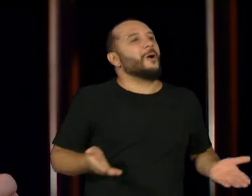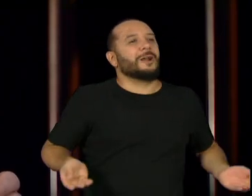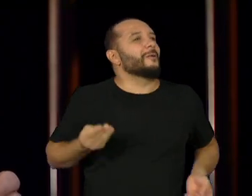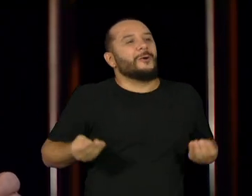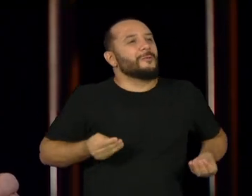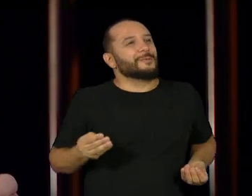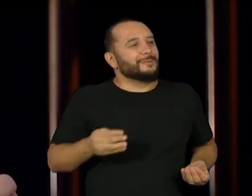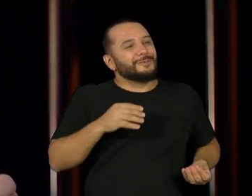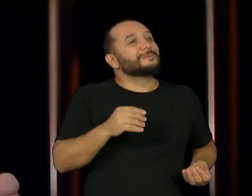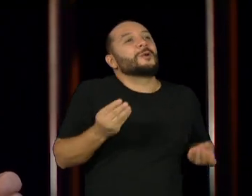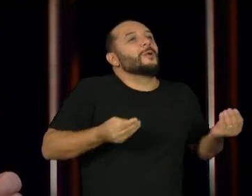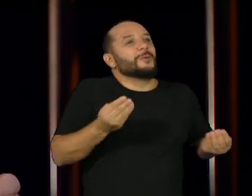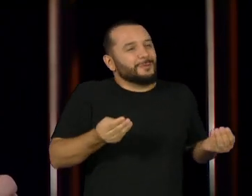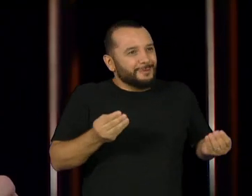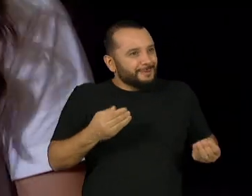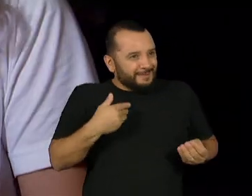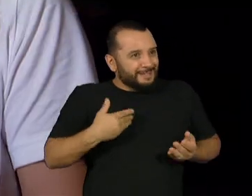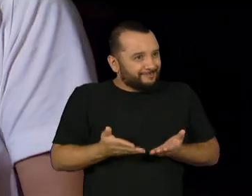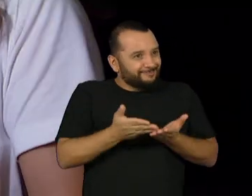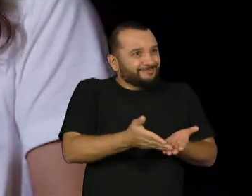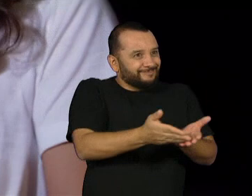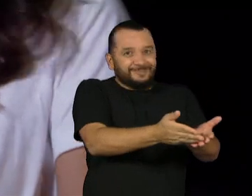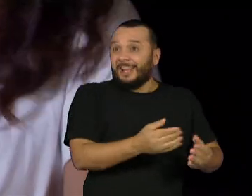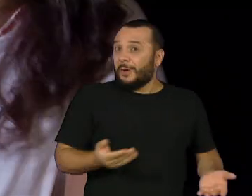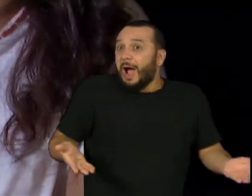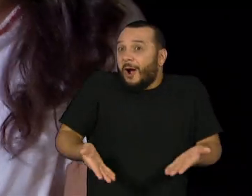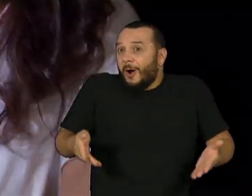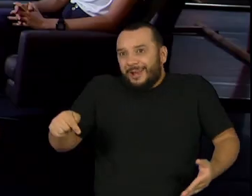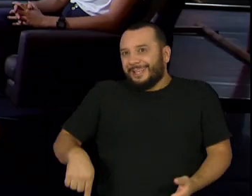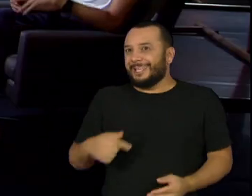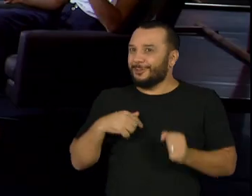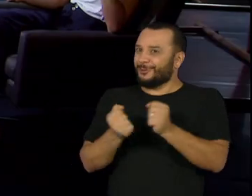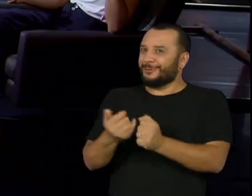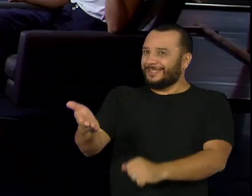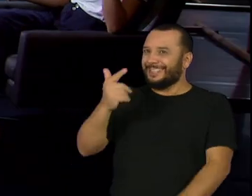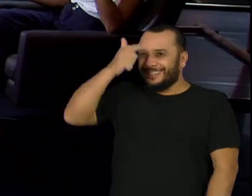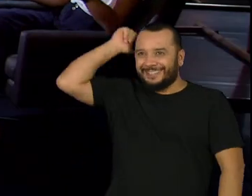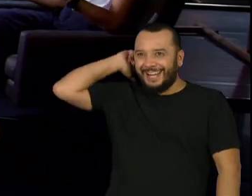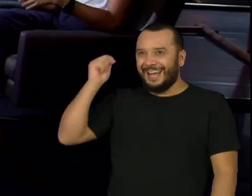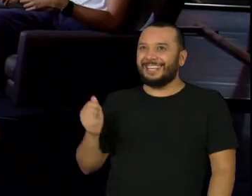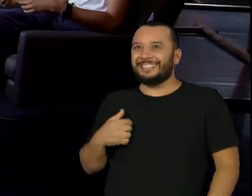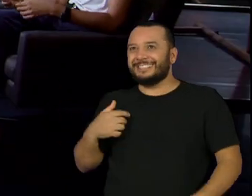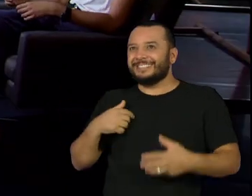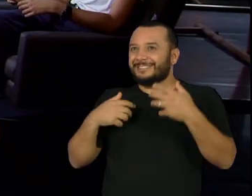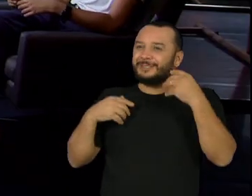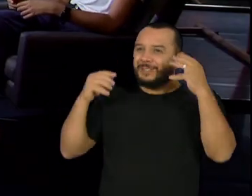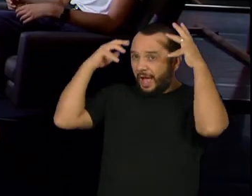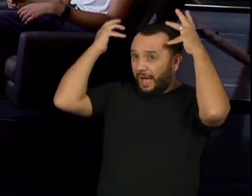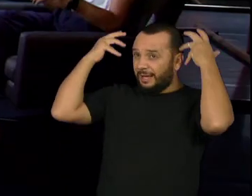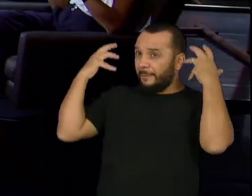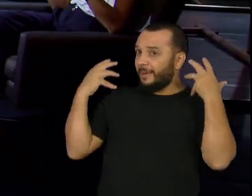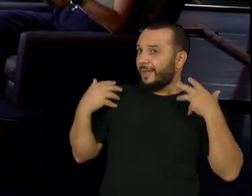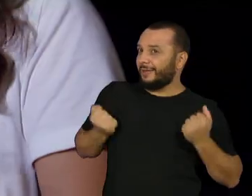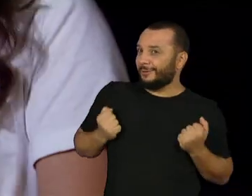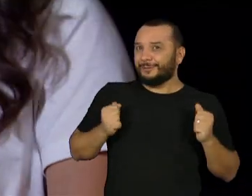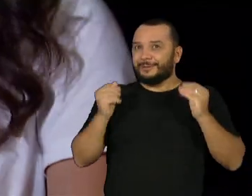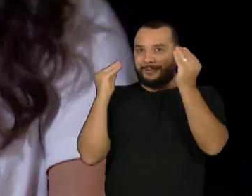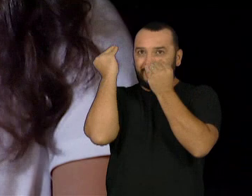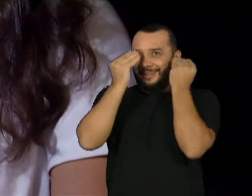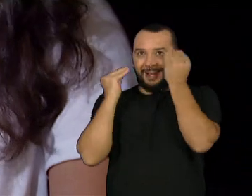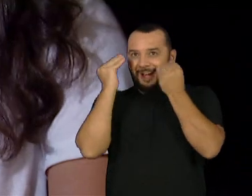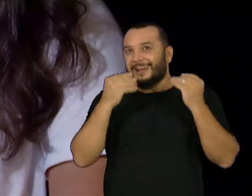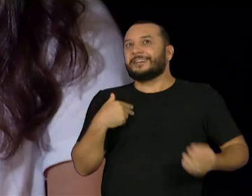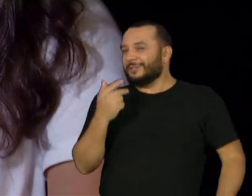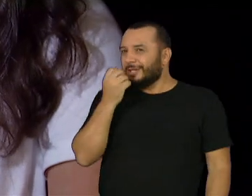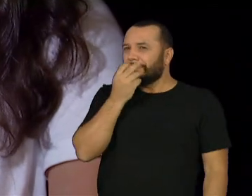valeu a pena ter partido? Agora que eu tô aqui no seu programa, com esse cabelo de babyliss e essa maquiagem, eu acho que